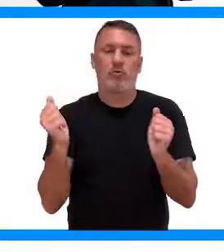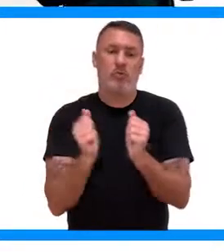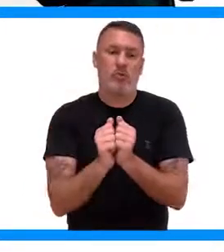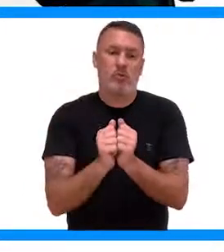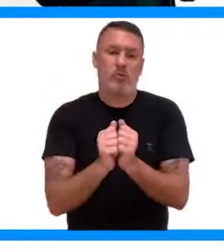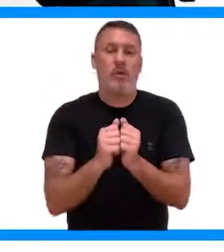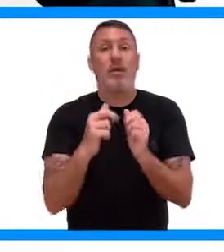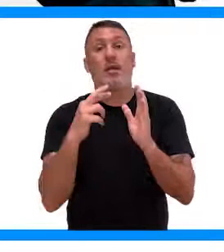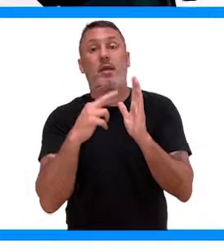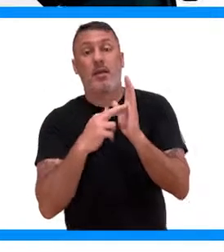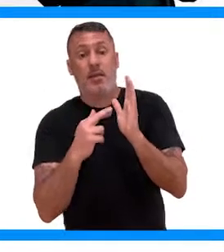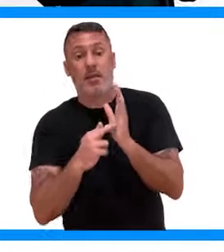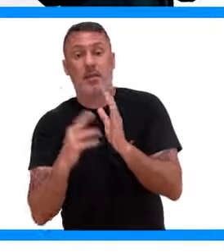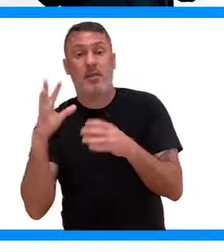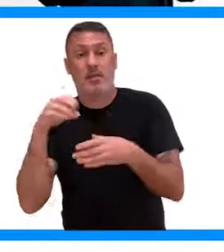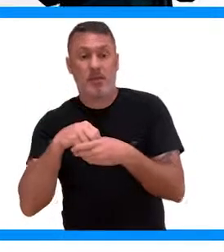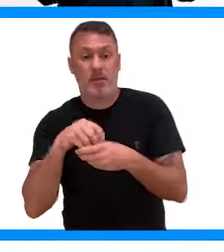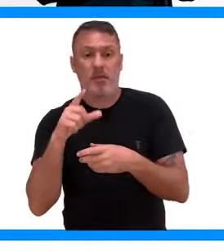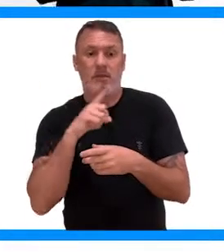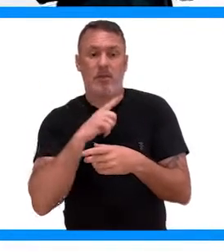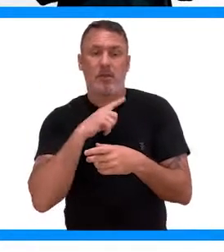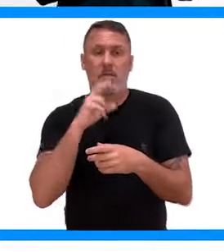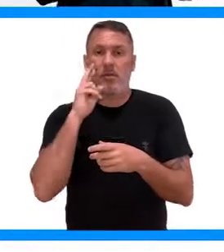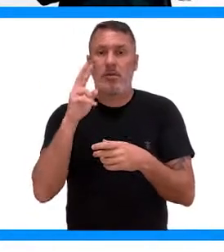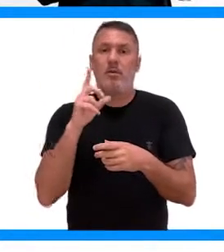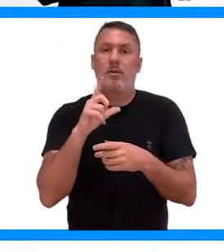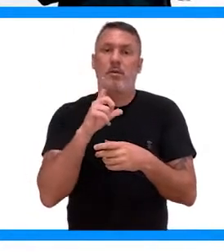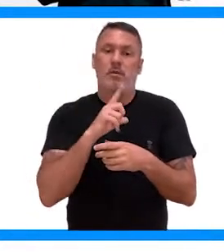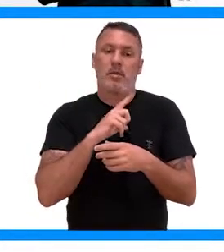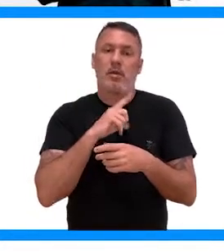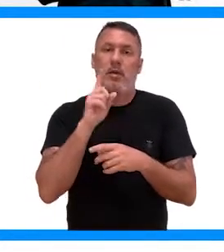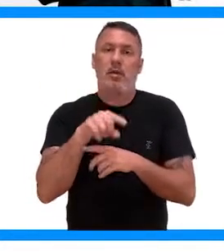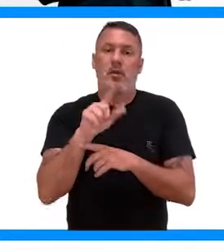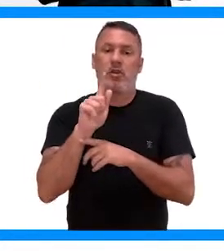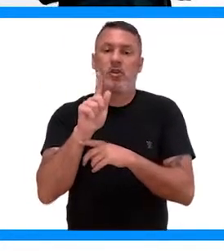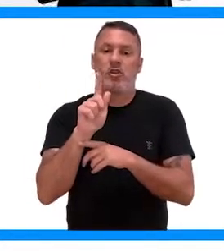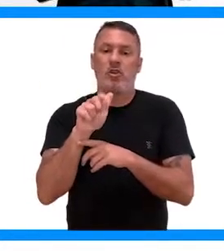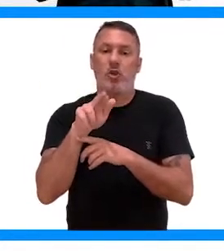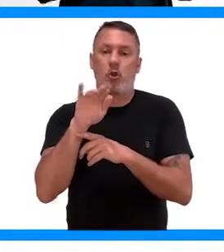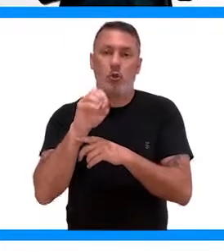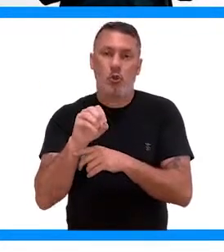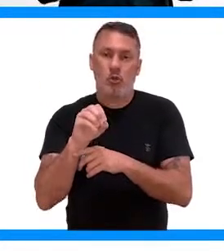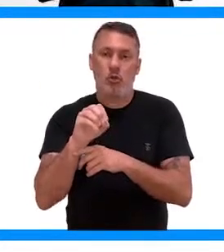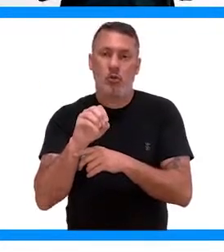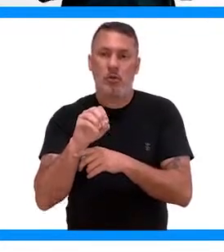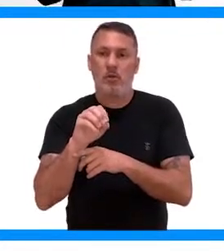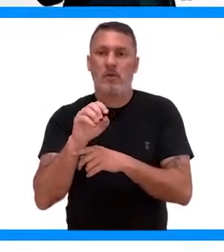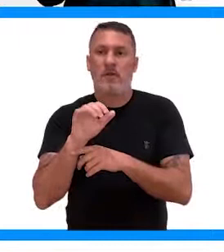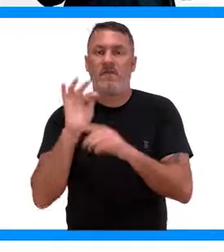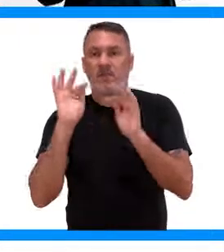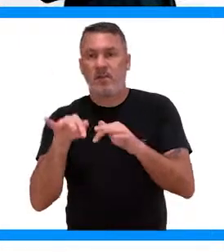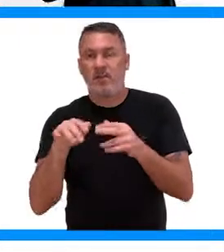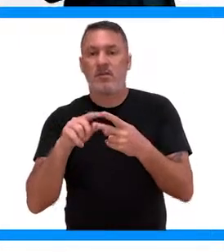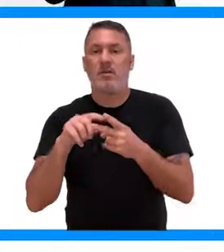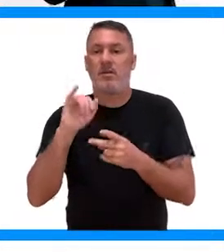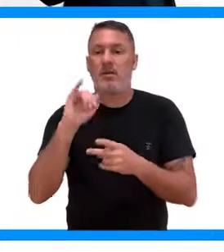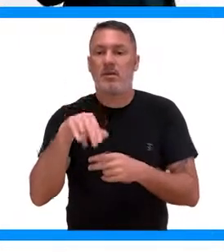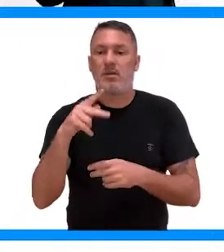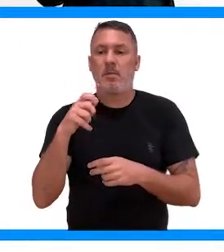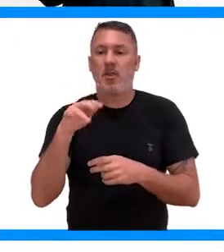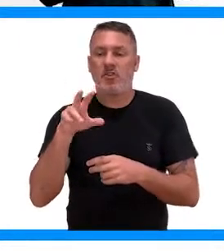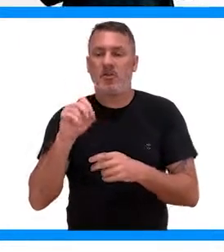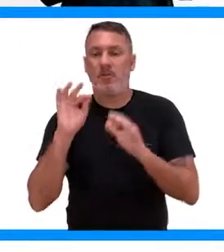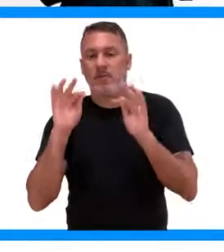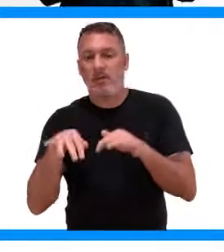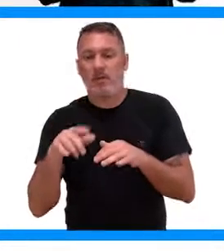nós podemos juntar os dois e pela regrinha, quando está no gerúndio, no infinitivo e no imperativo, que é esse